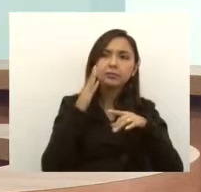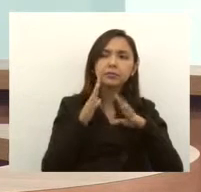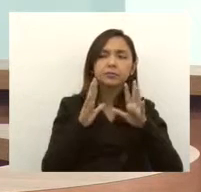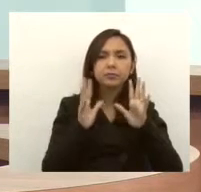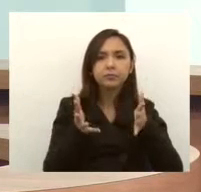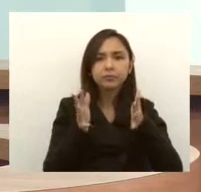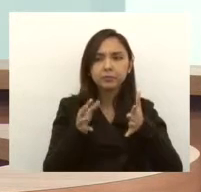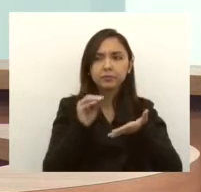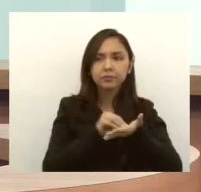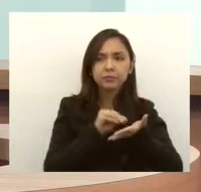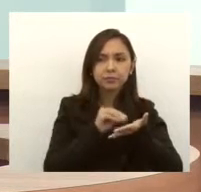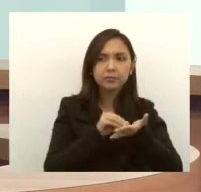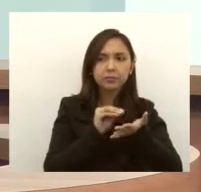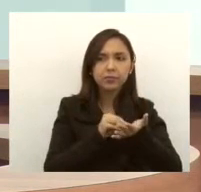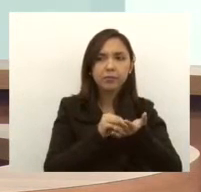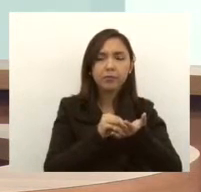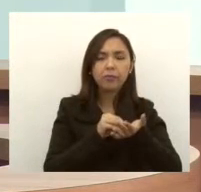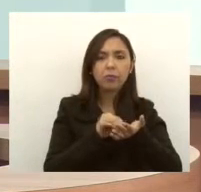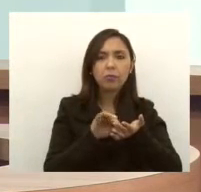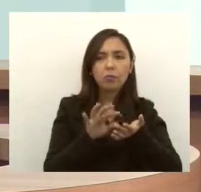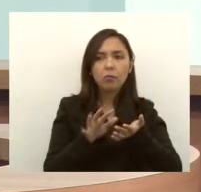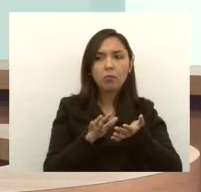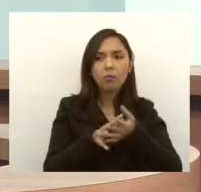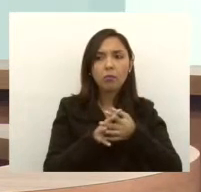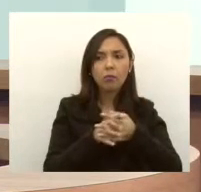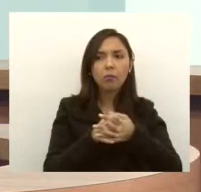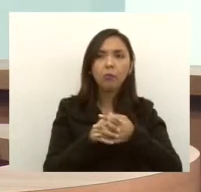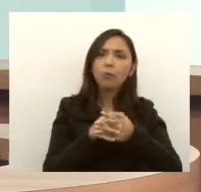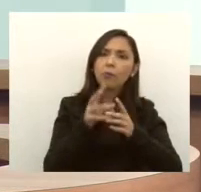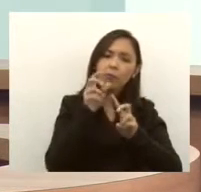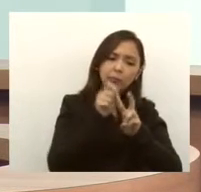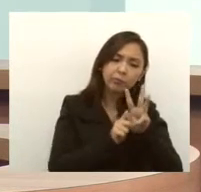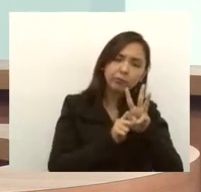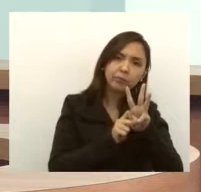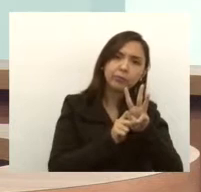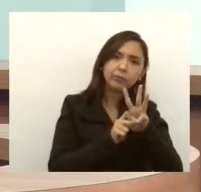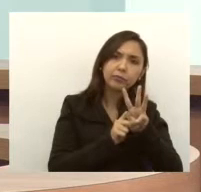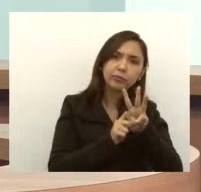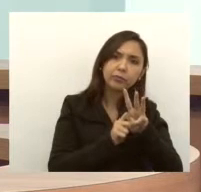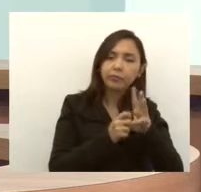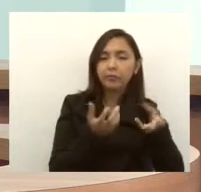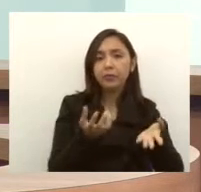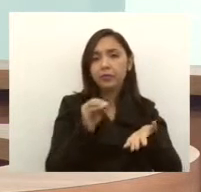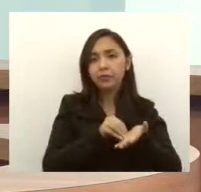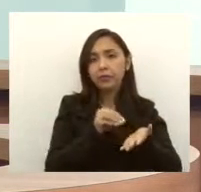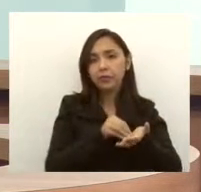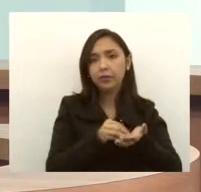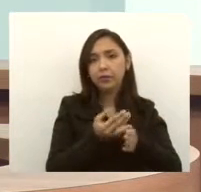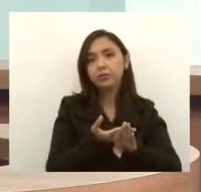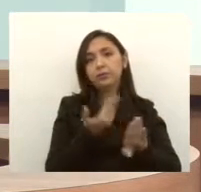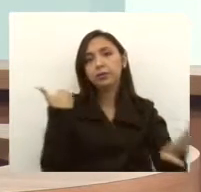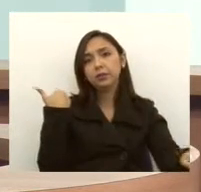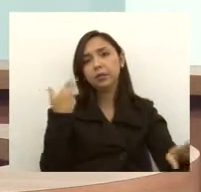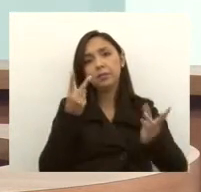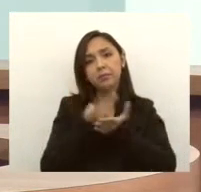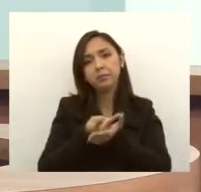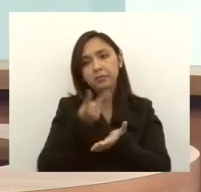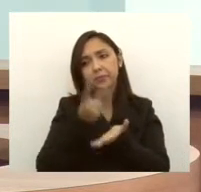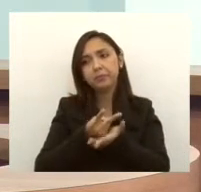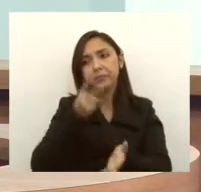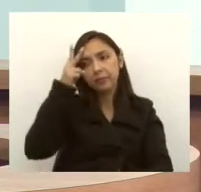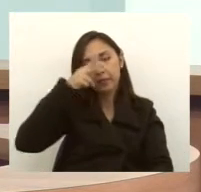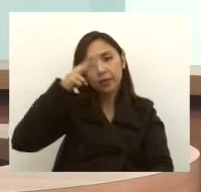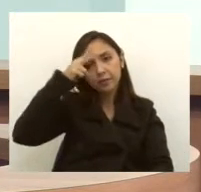faltam praticamente 3 meses para o recesso. E aí é sempre a mesma